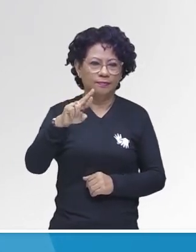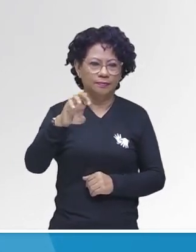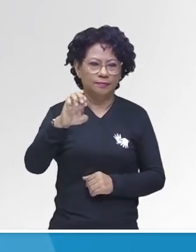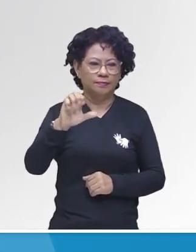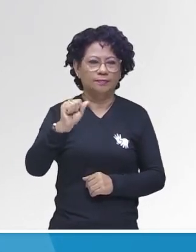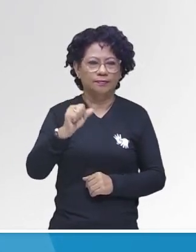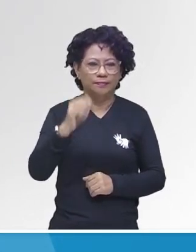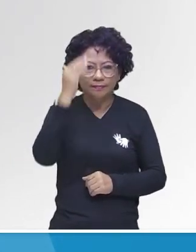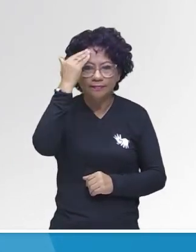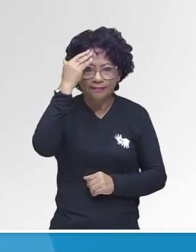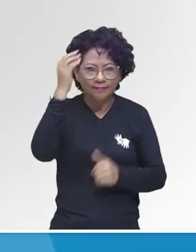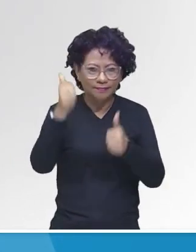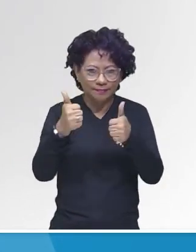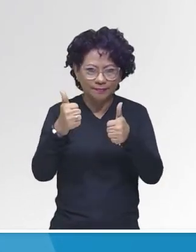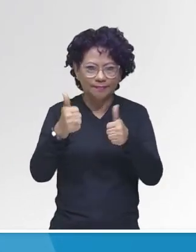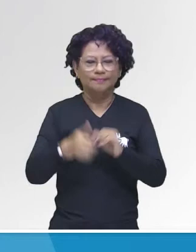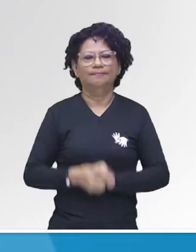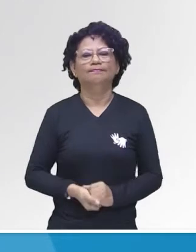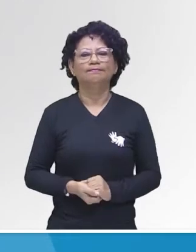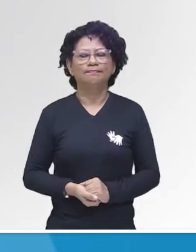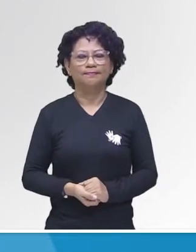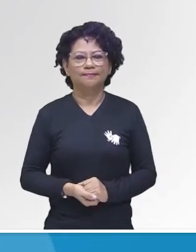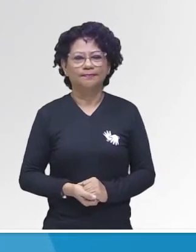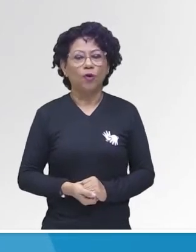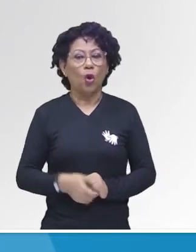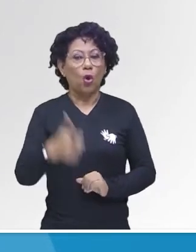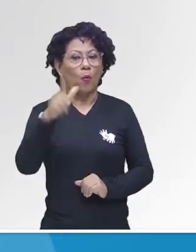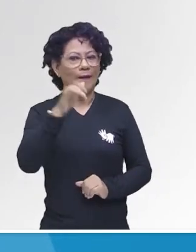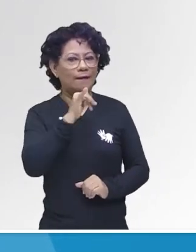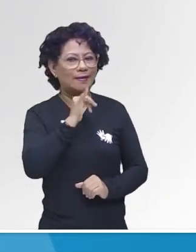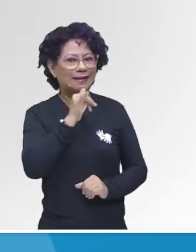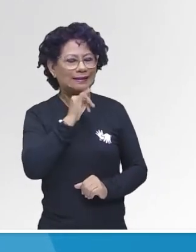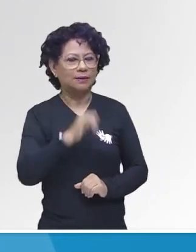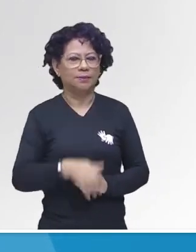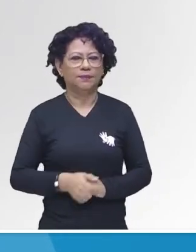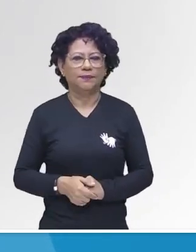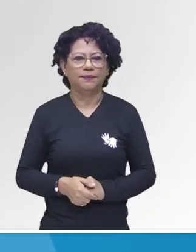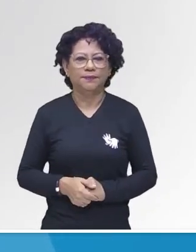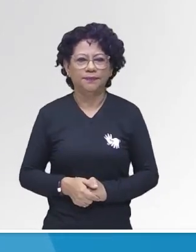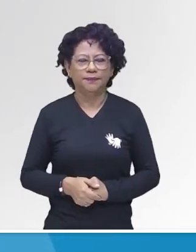Vamos ver agora o nosso vídeo mostrando aí mais um exemplo desses conceitos.